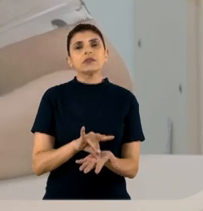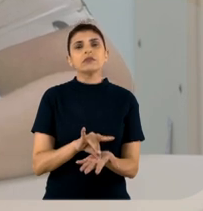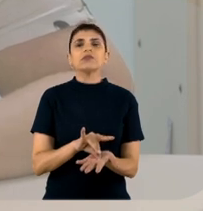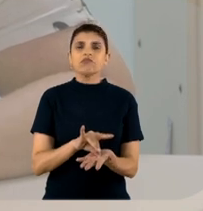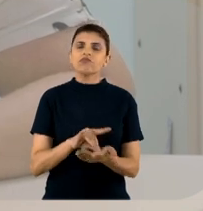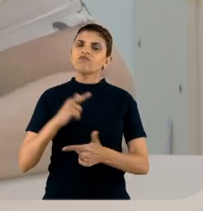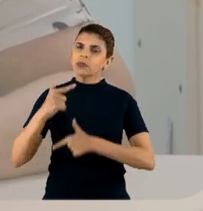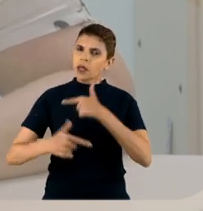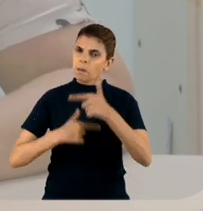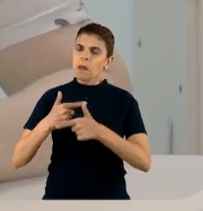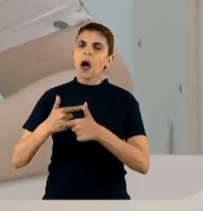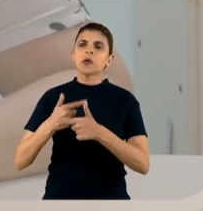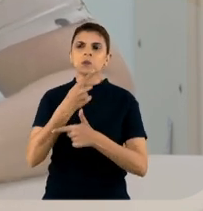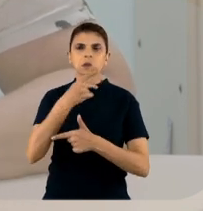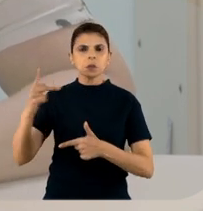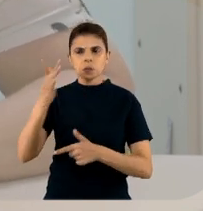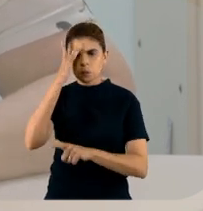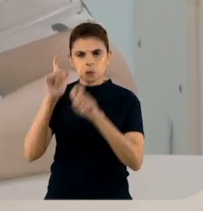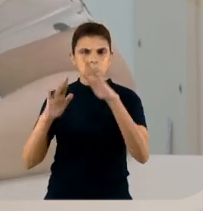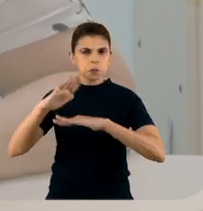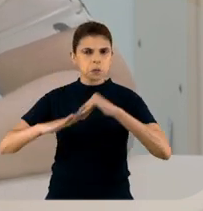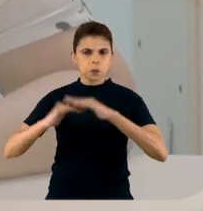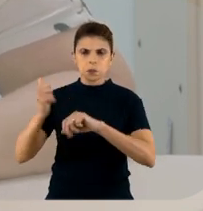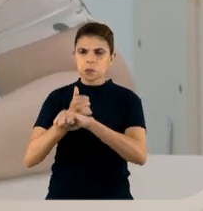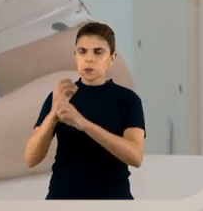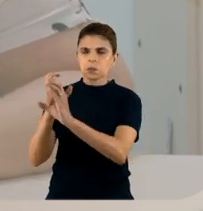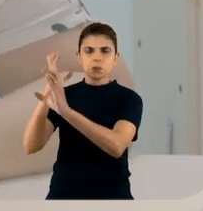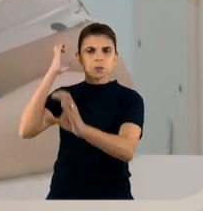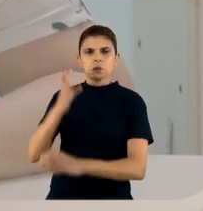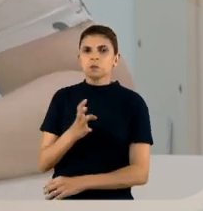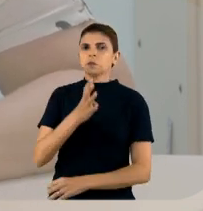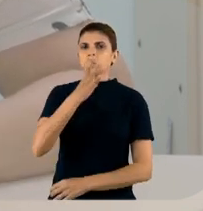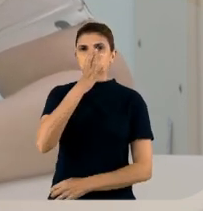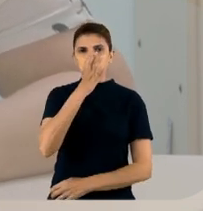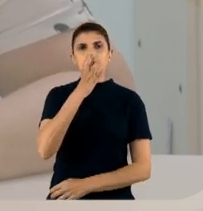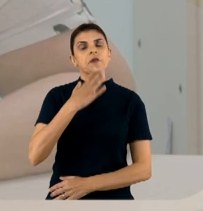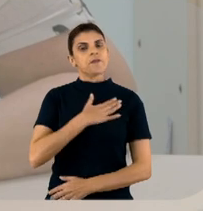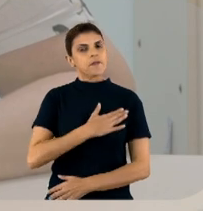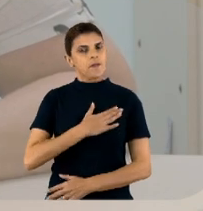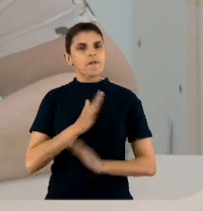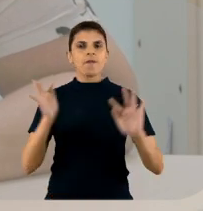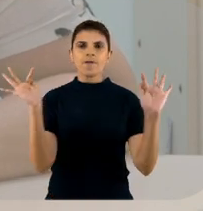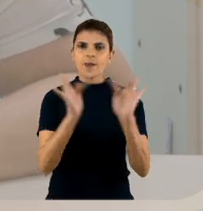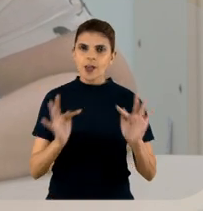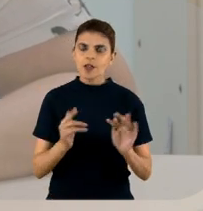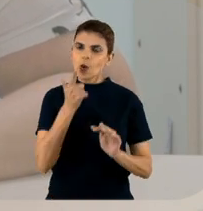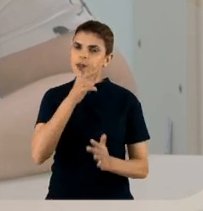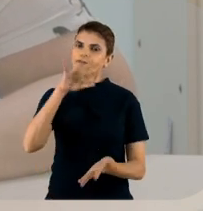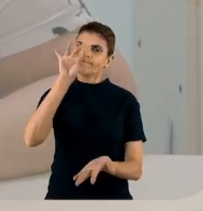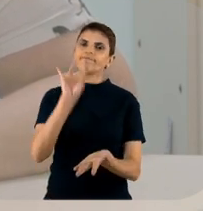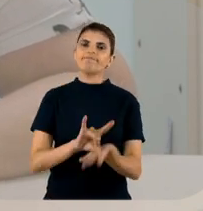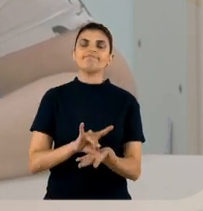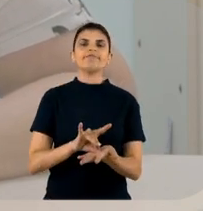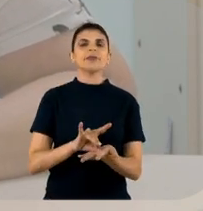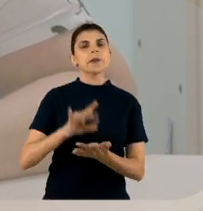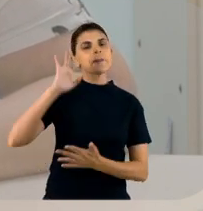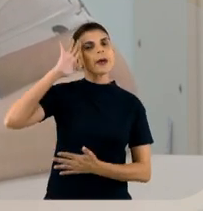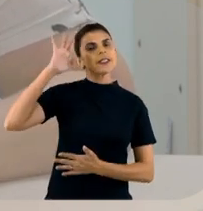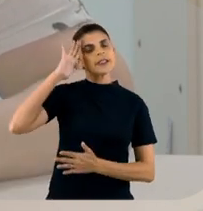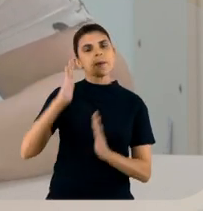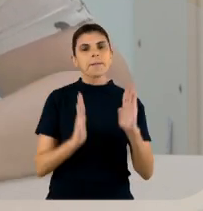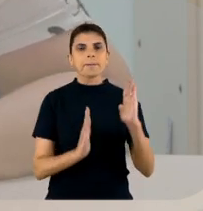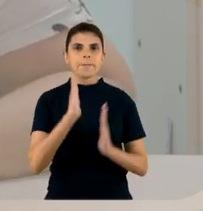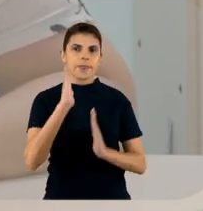um uma obra de engenharia uma coisa surpreendente né e a gente tá muito feliz de tá concretizando isso